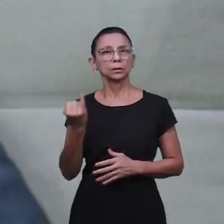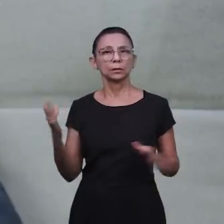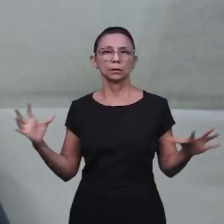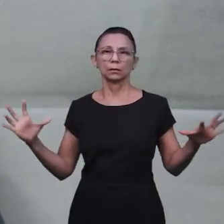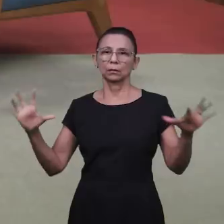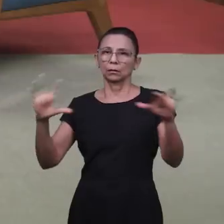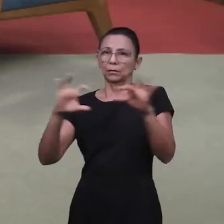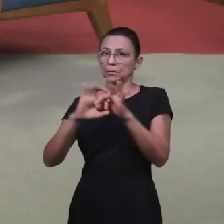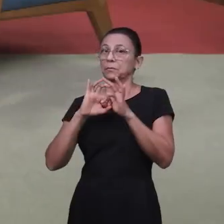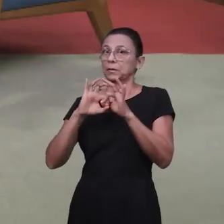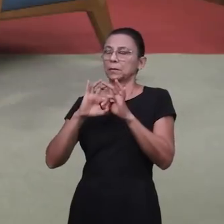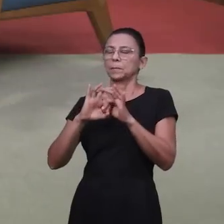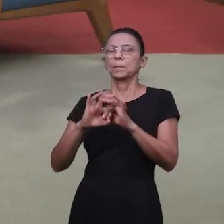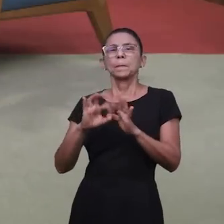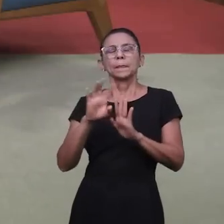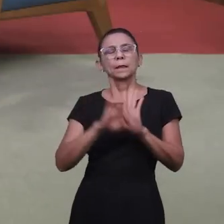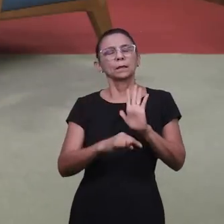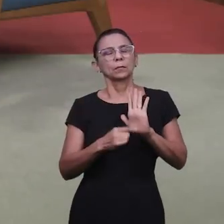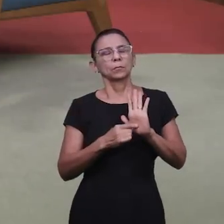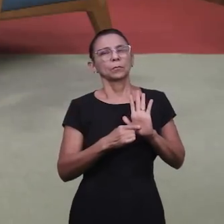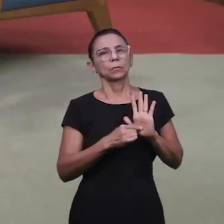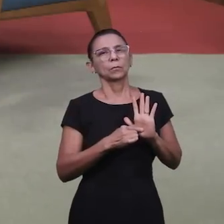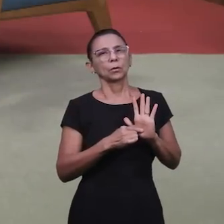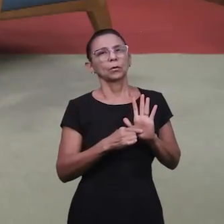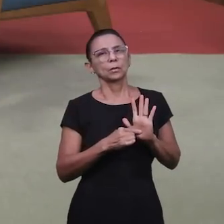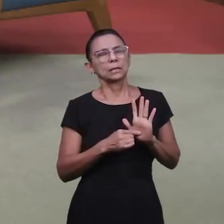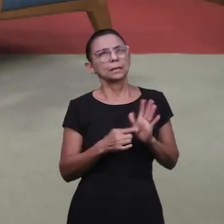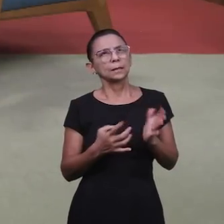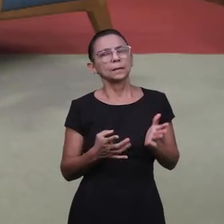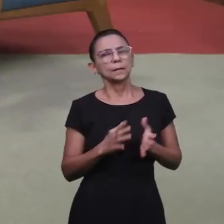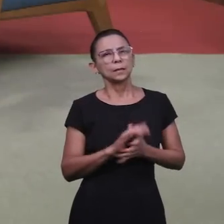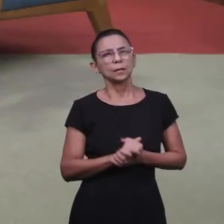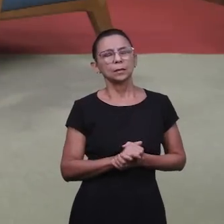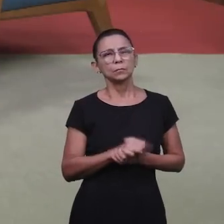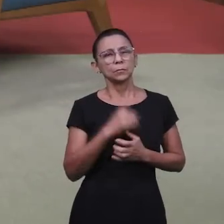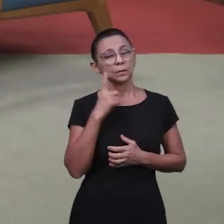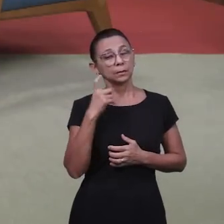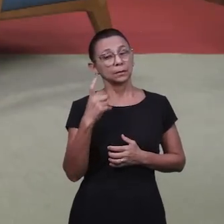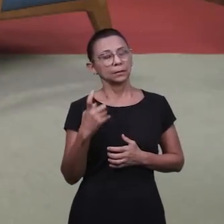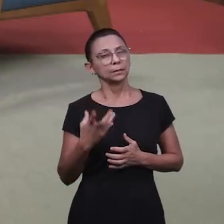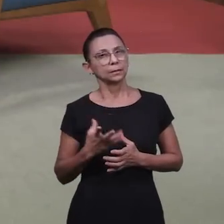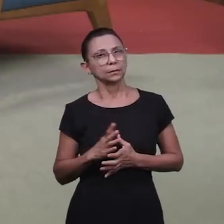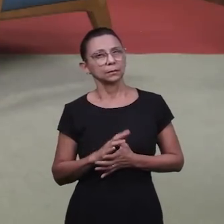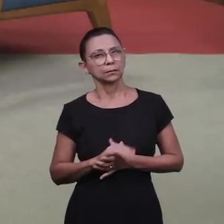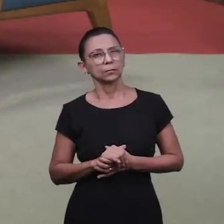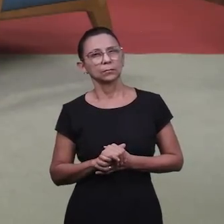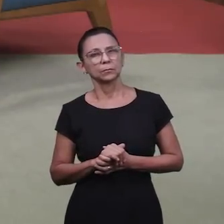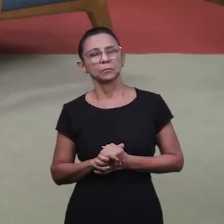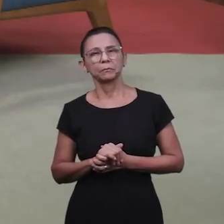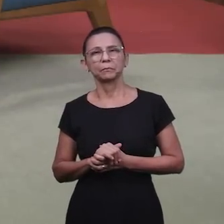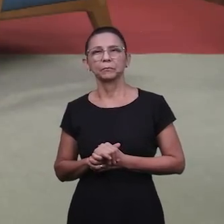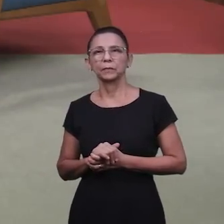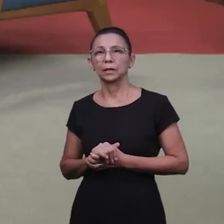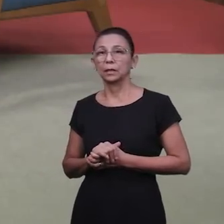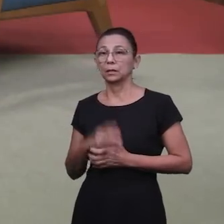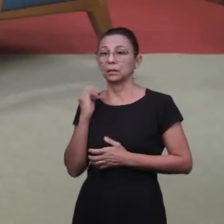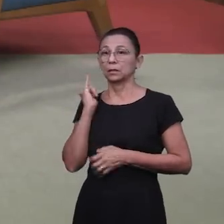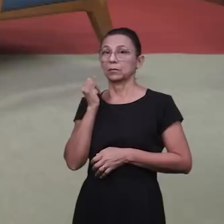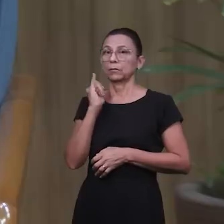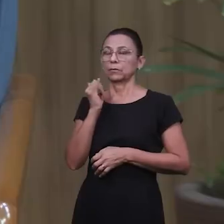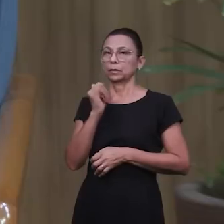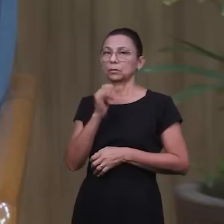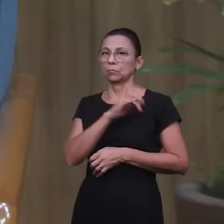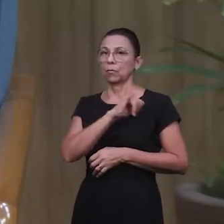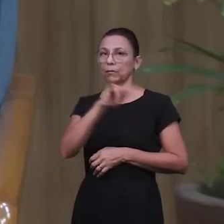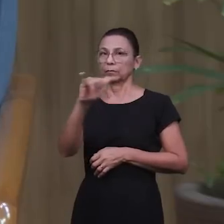é a comunhão. Há um aspecto nesse texto que me chama fortemente a atenção, dentro desse alerta